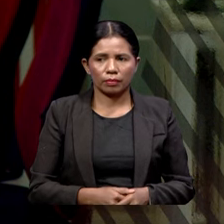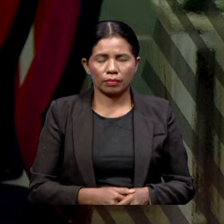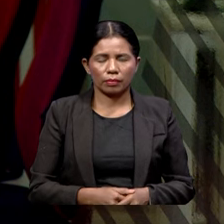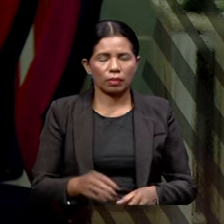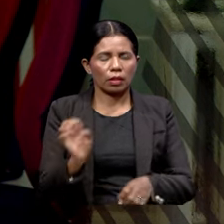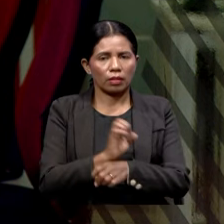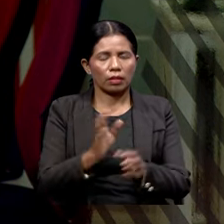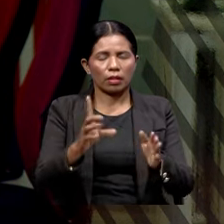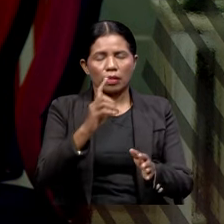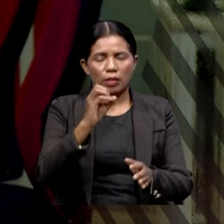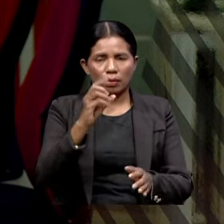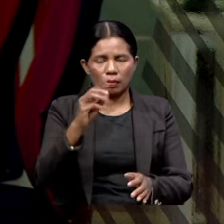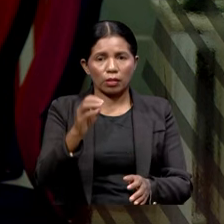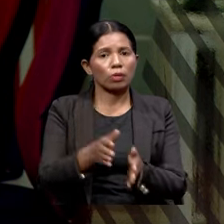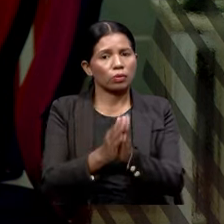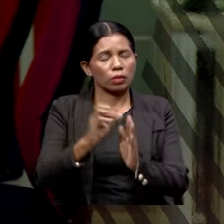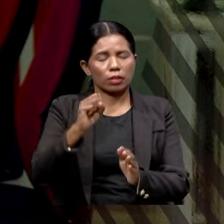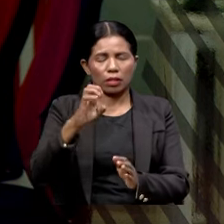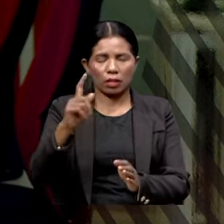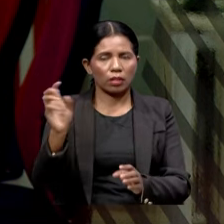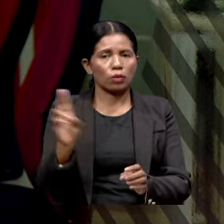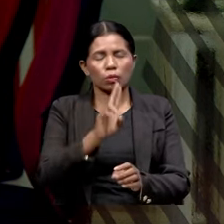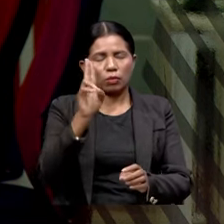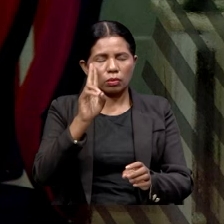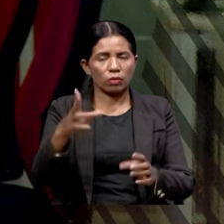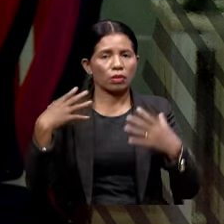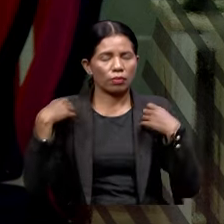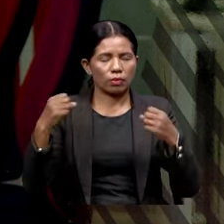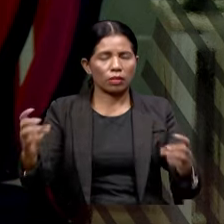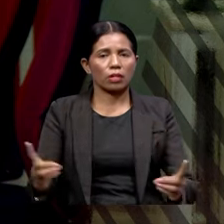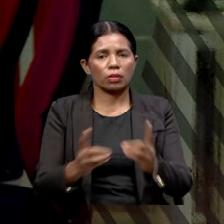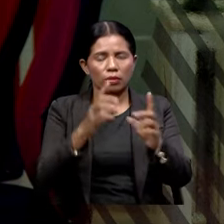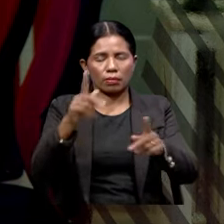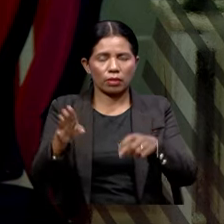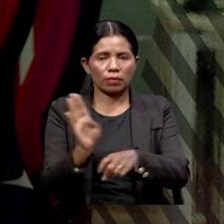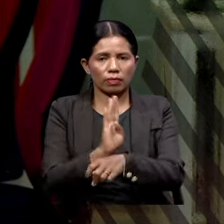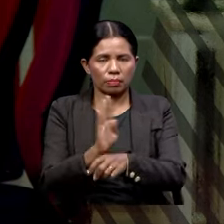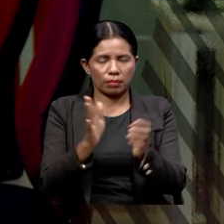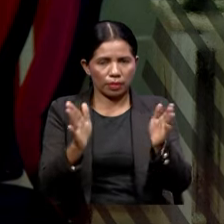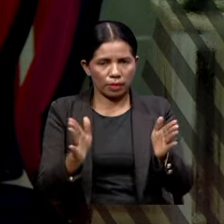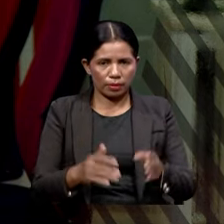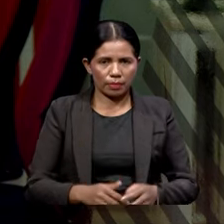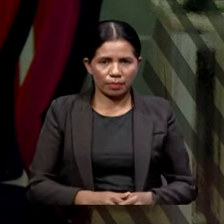Economista do Mando Amaral ressuscitou a tolabela usa força sobre o negociante Sira.